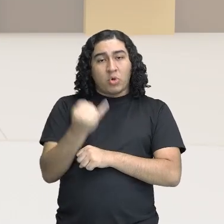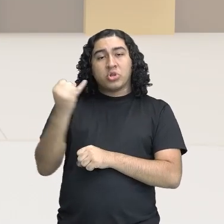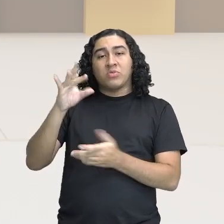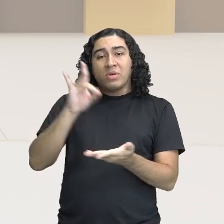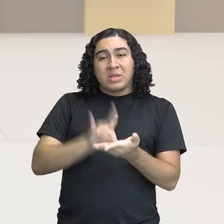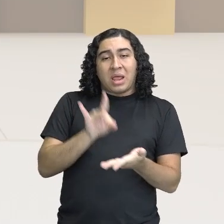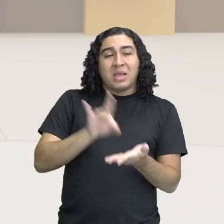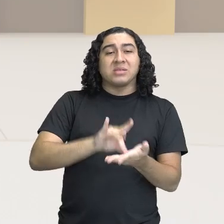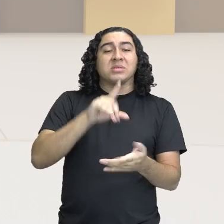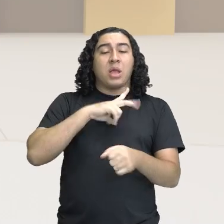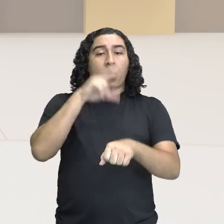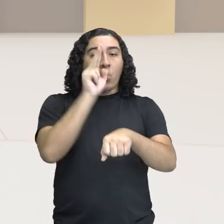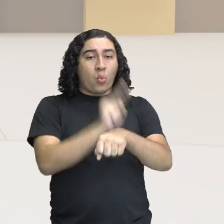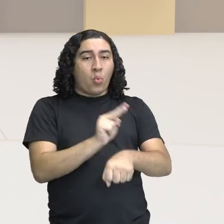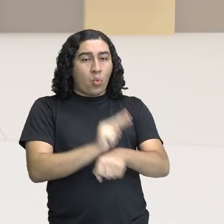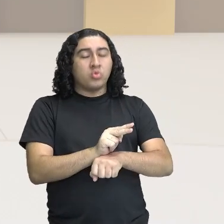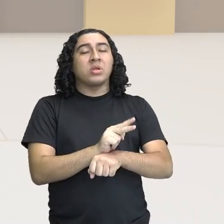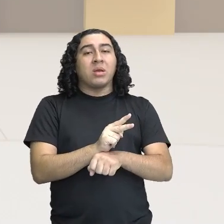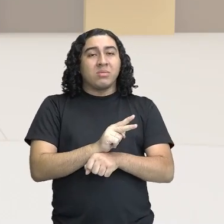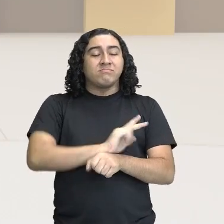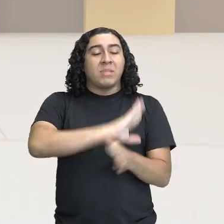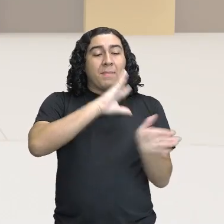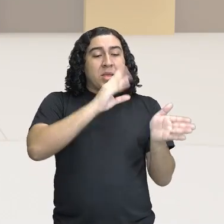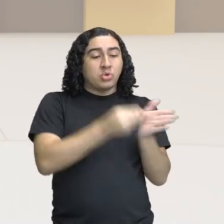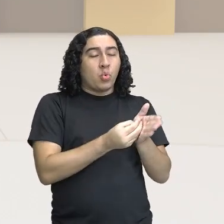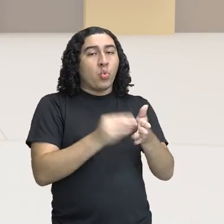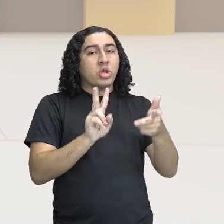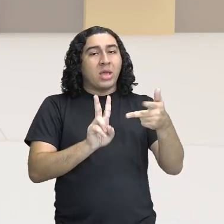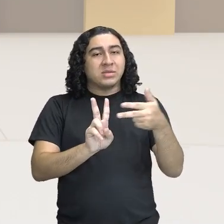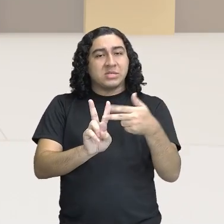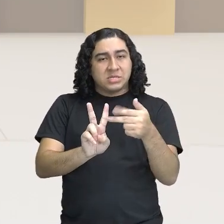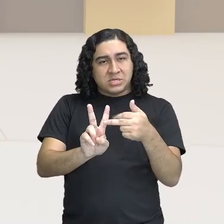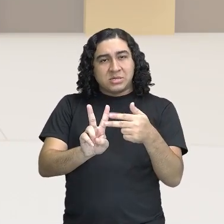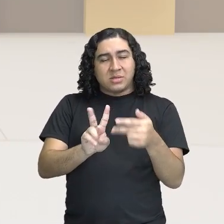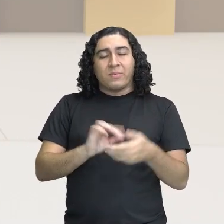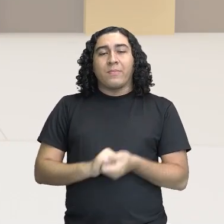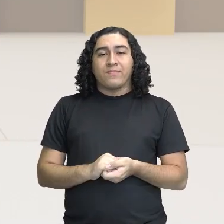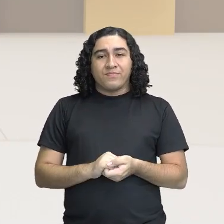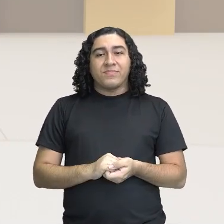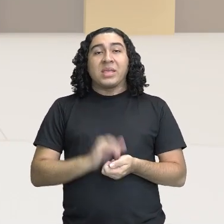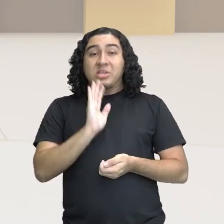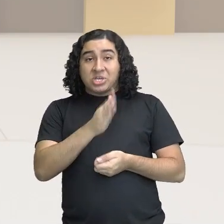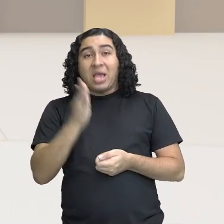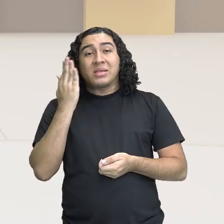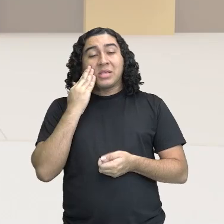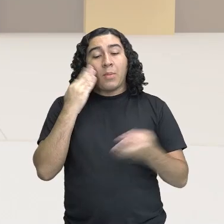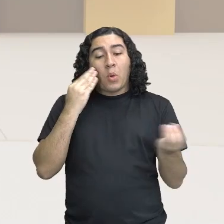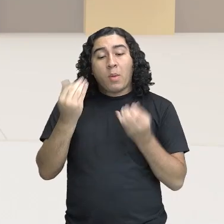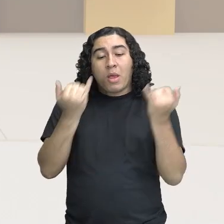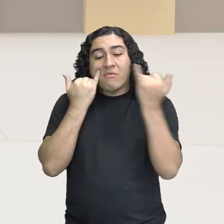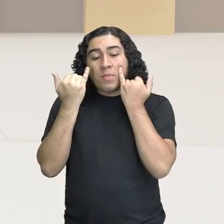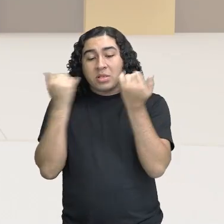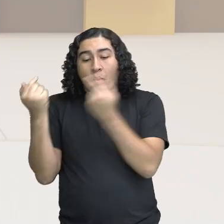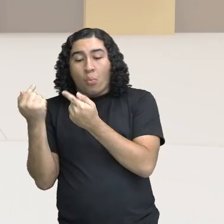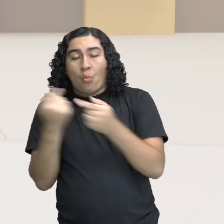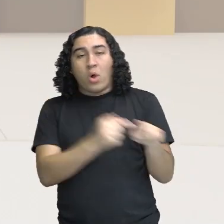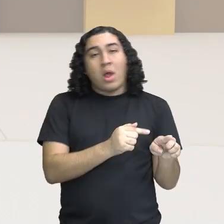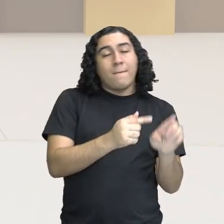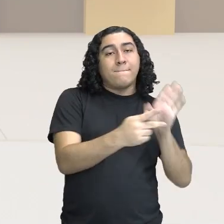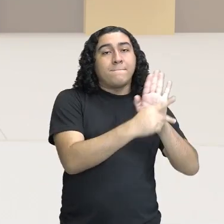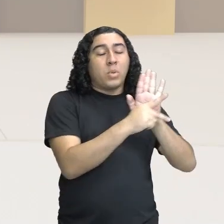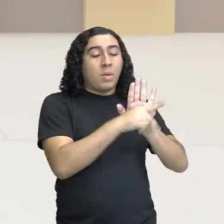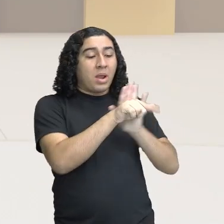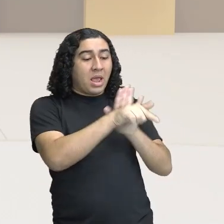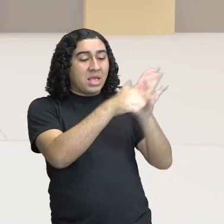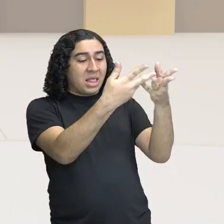na conservação da Amazônia indígena, eles estão cada vez mais preparados para lutar contra essa